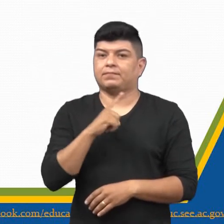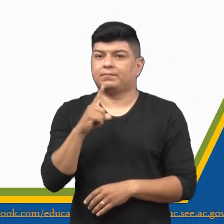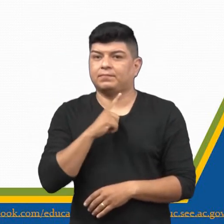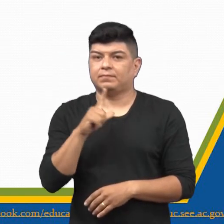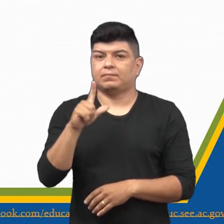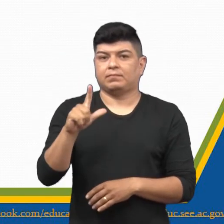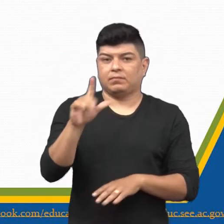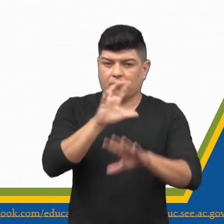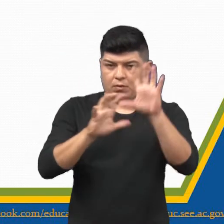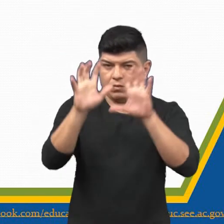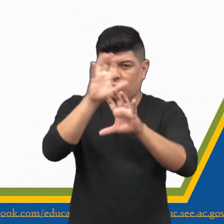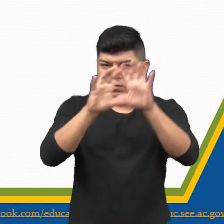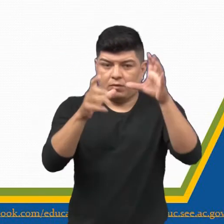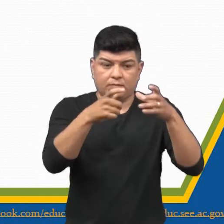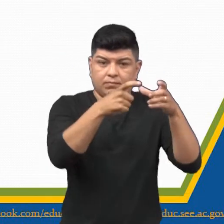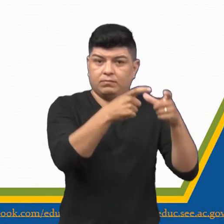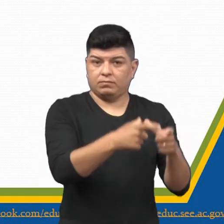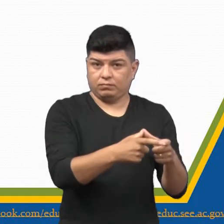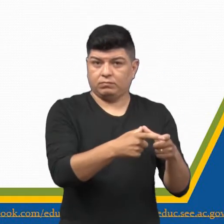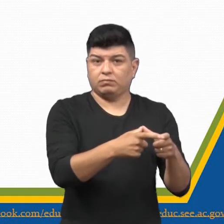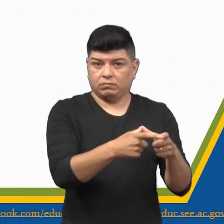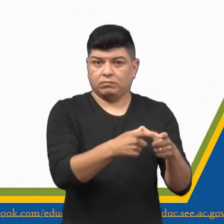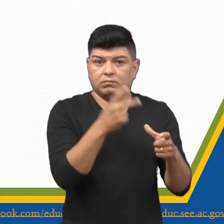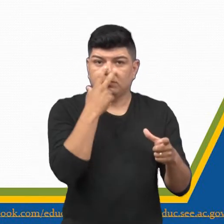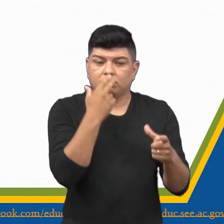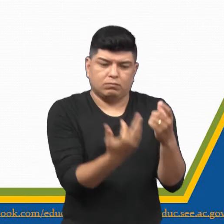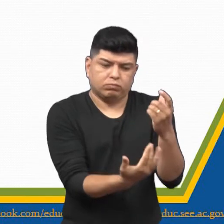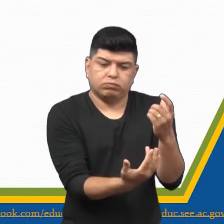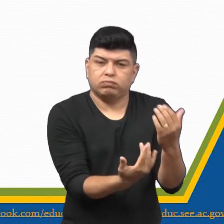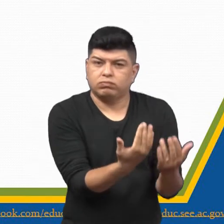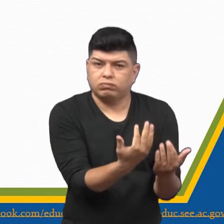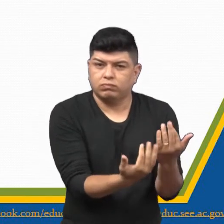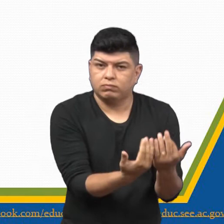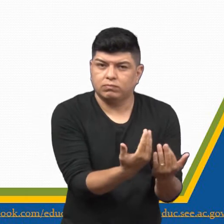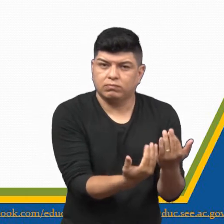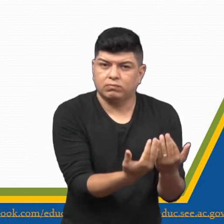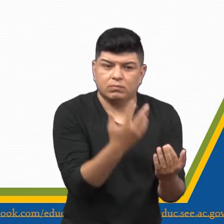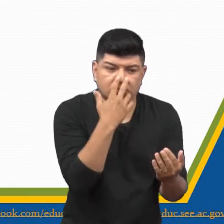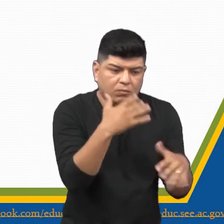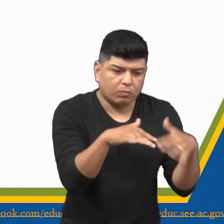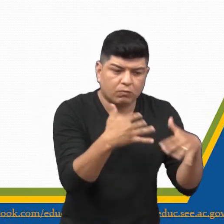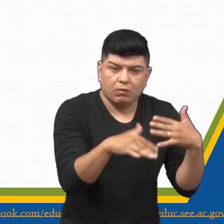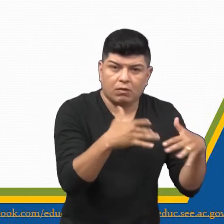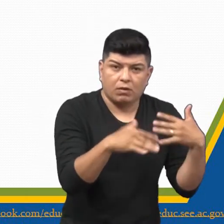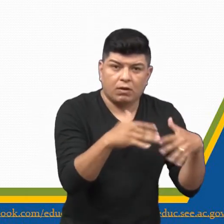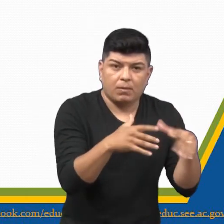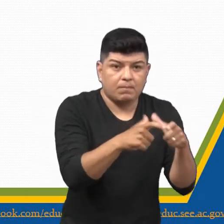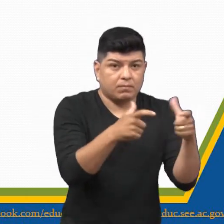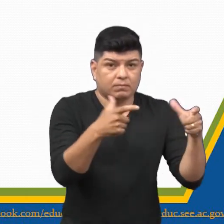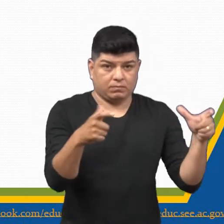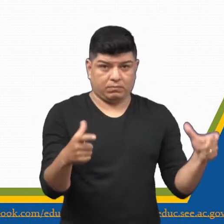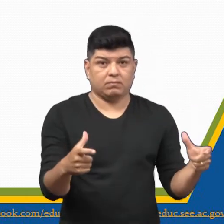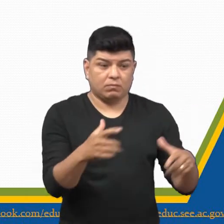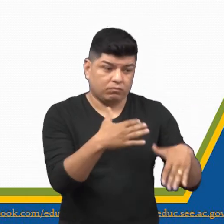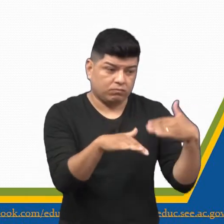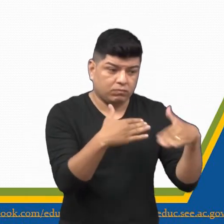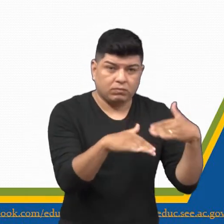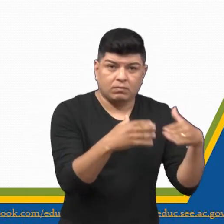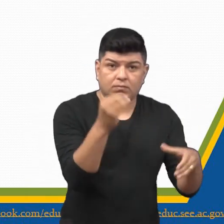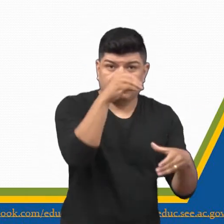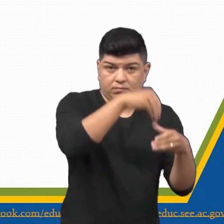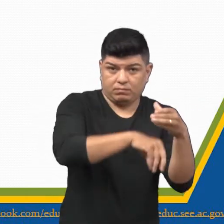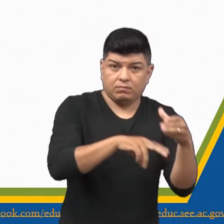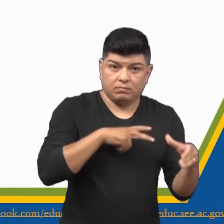certo gás em um recipiente e você aquece esse gás. Haverá uma agitação muito maior das partículas ali dentro